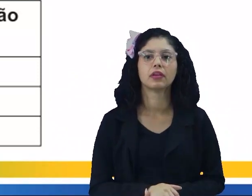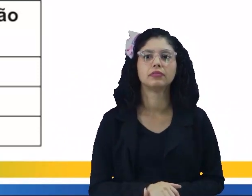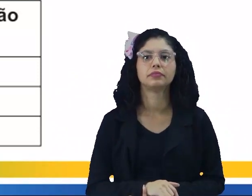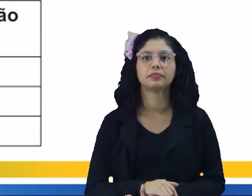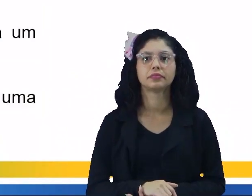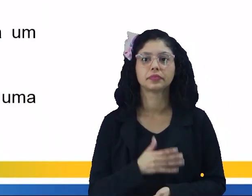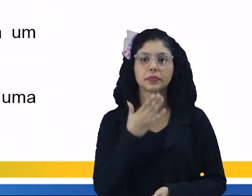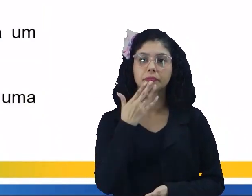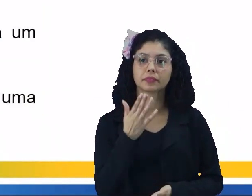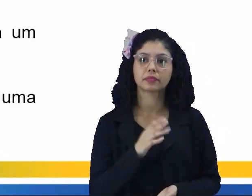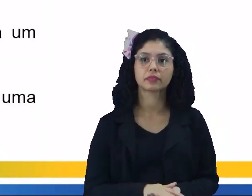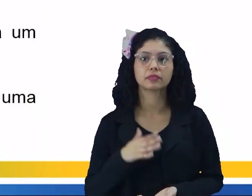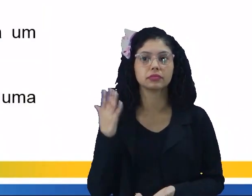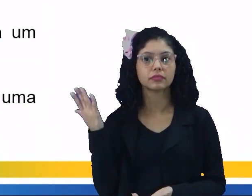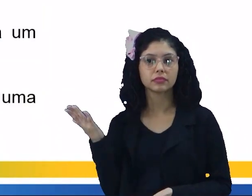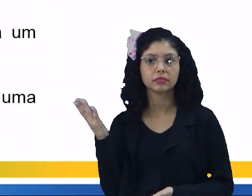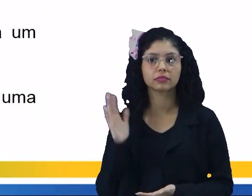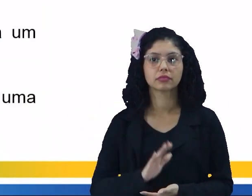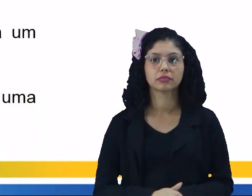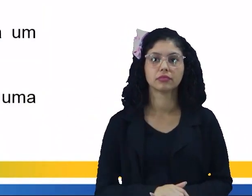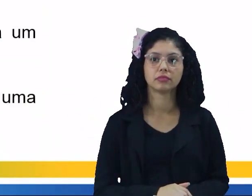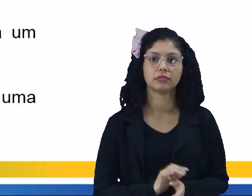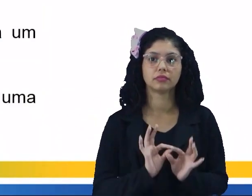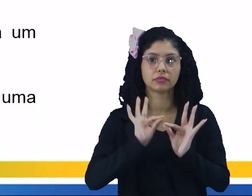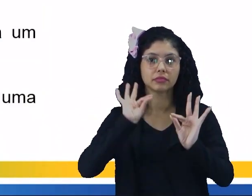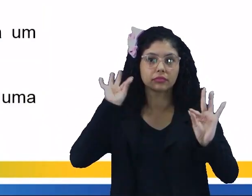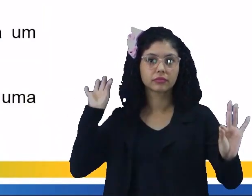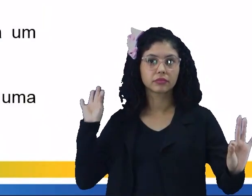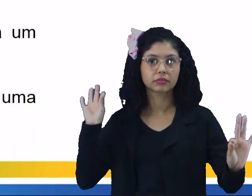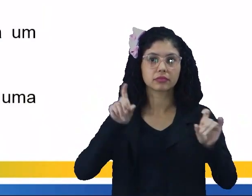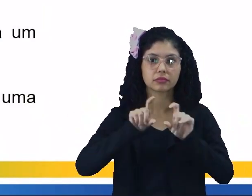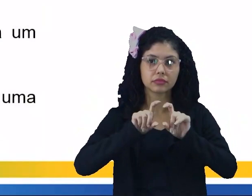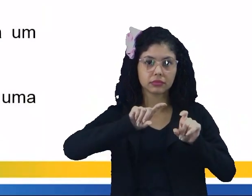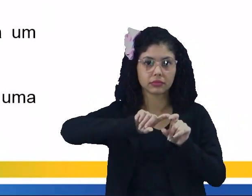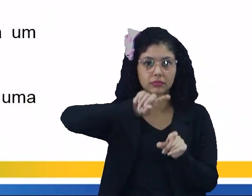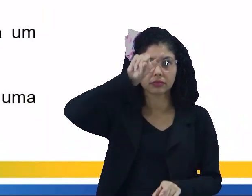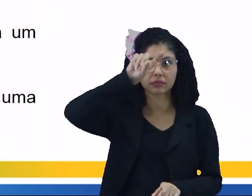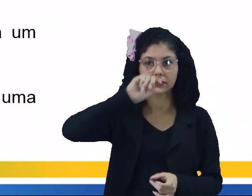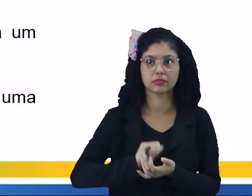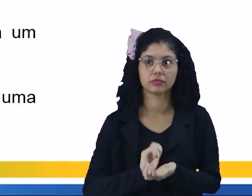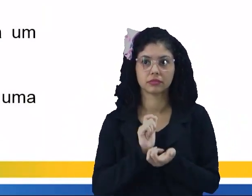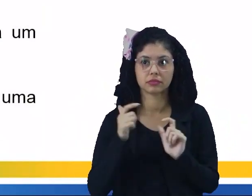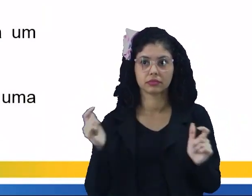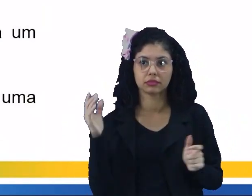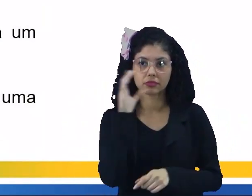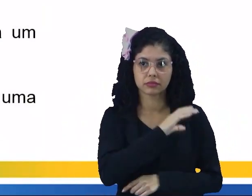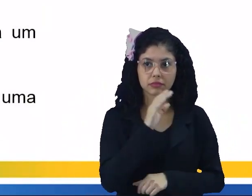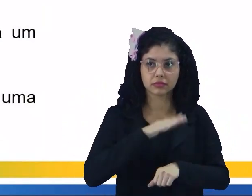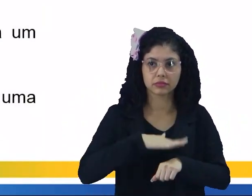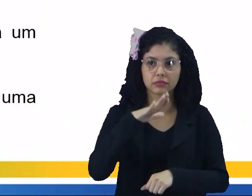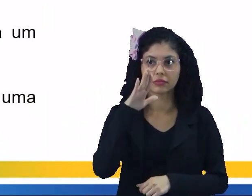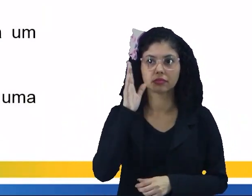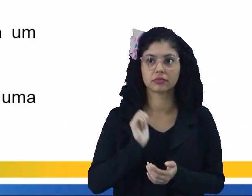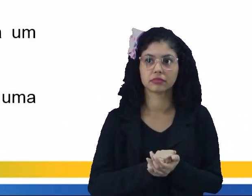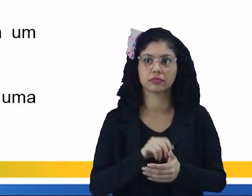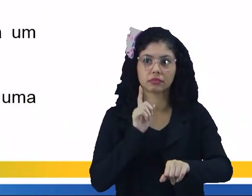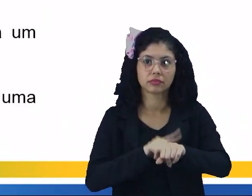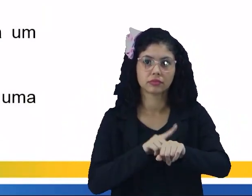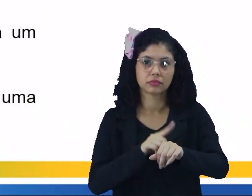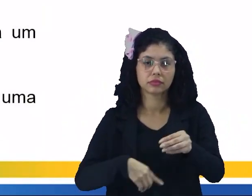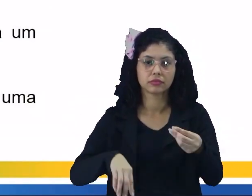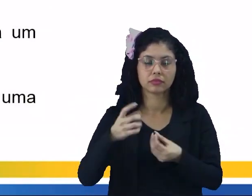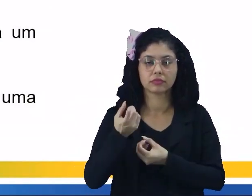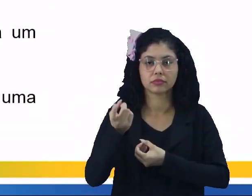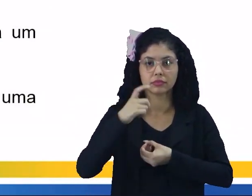para a questão, o que ele está pedindo aqui para nós? A distância percorrida pela régua aumenta mais rapidamente que